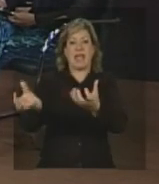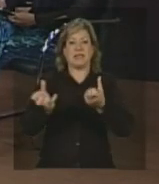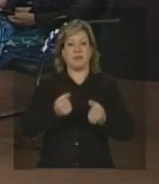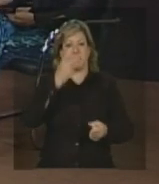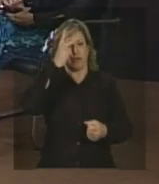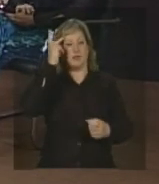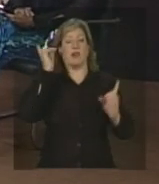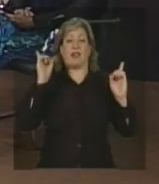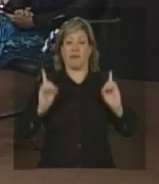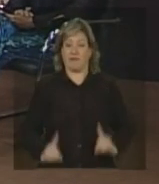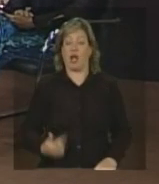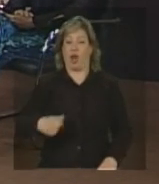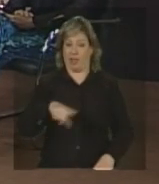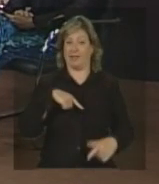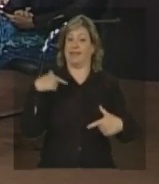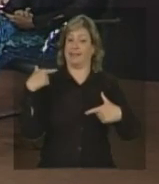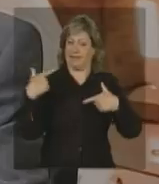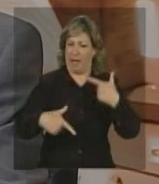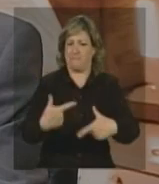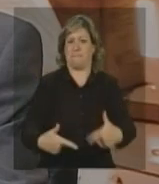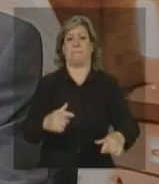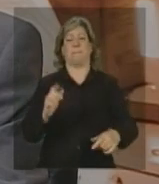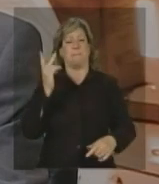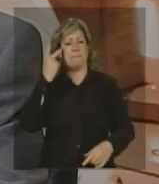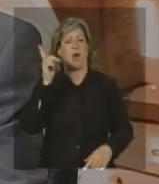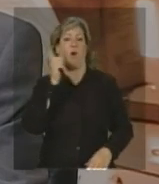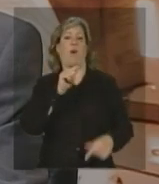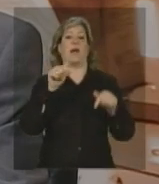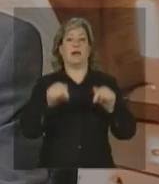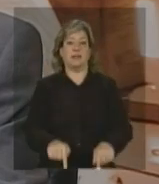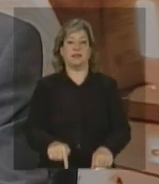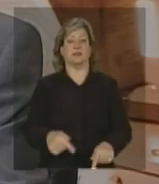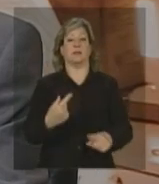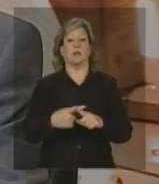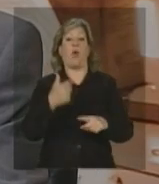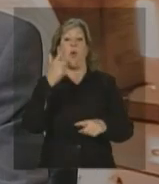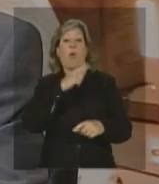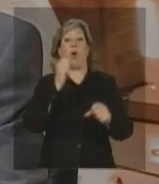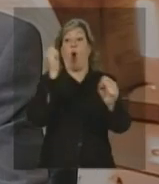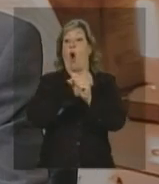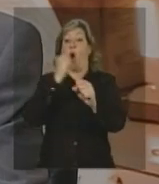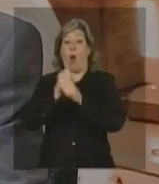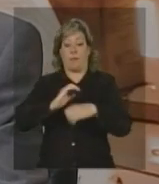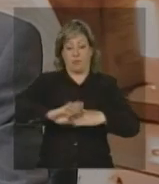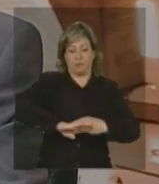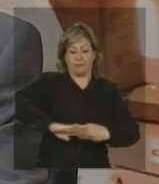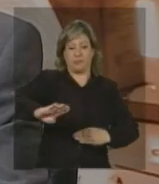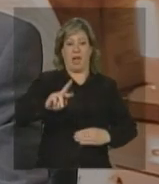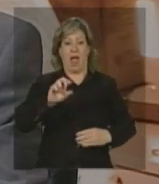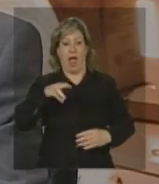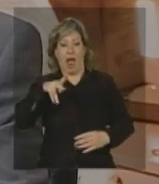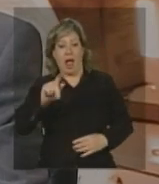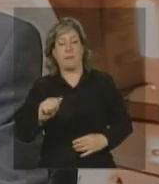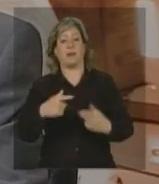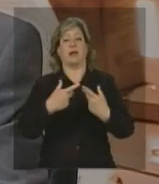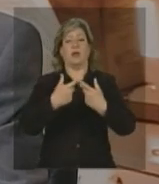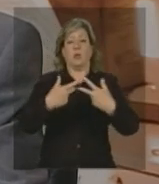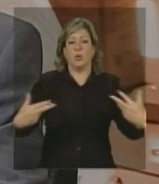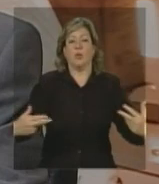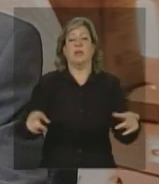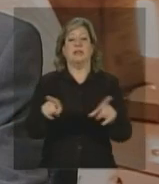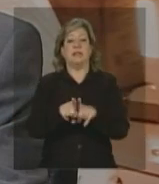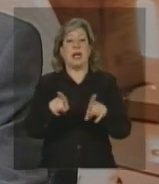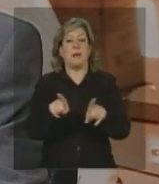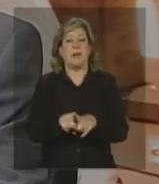com deficiência, estamos trabalhando para isso. Quando ela tem acessibilidade arquitetônica e quando ela tem a capacitação, quando ela